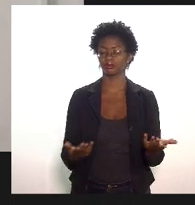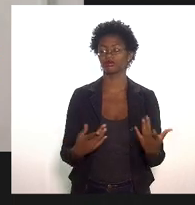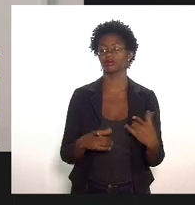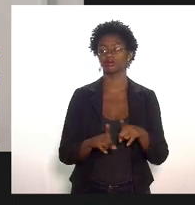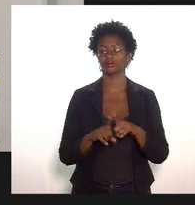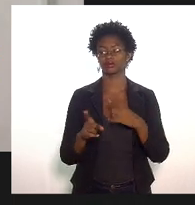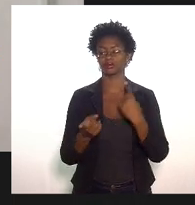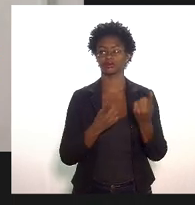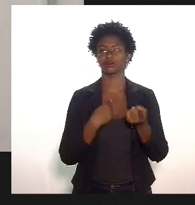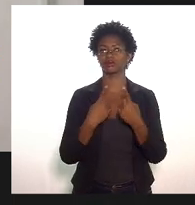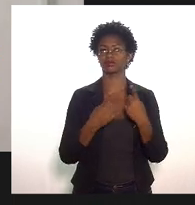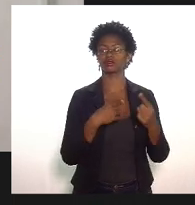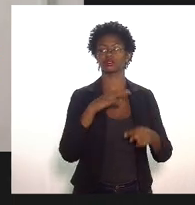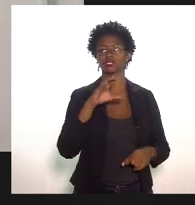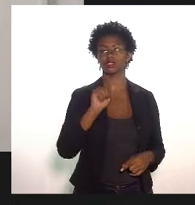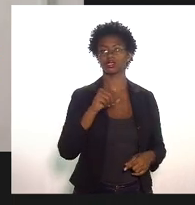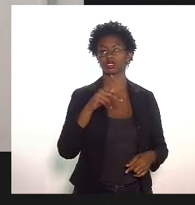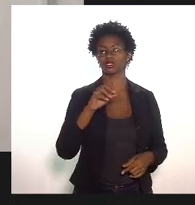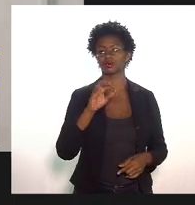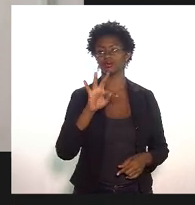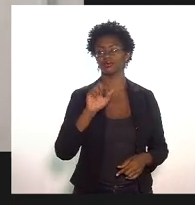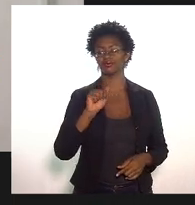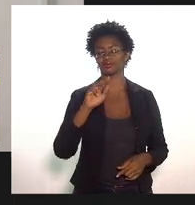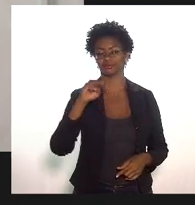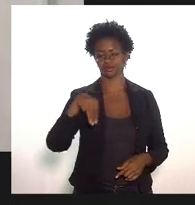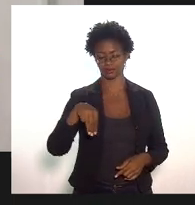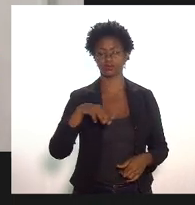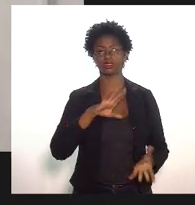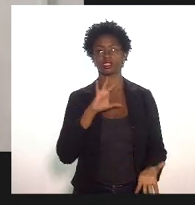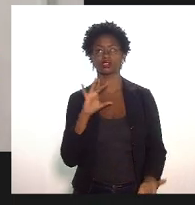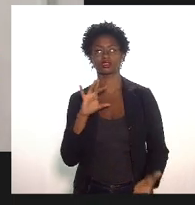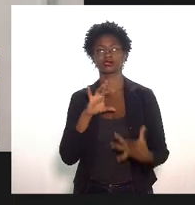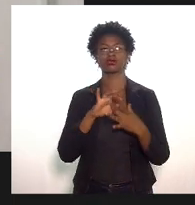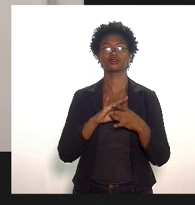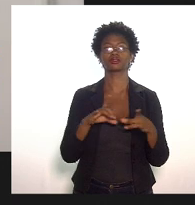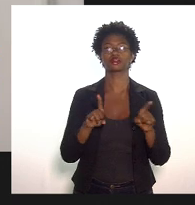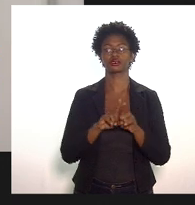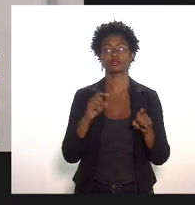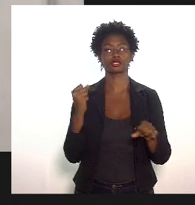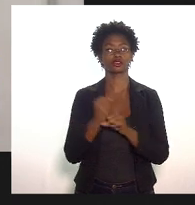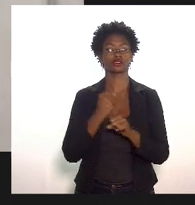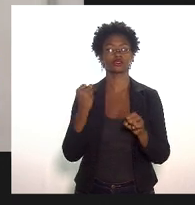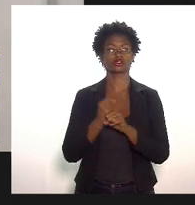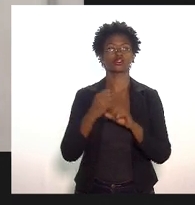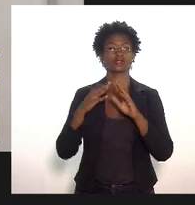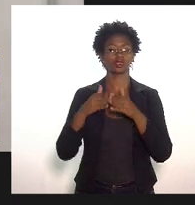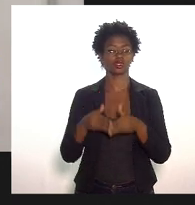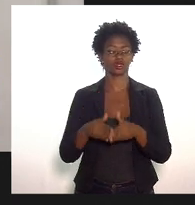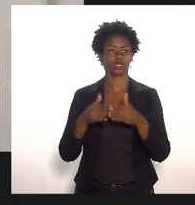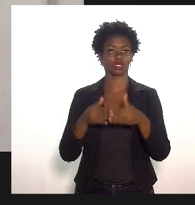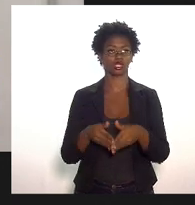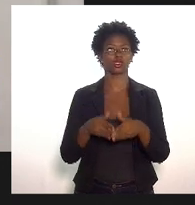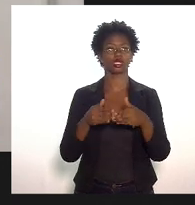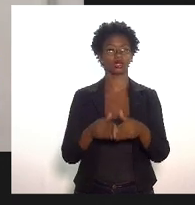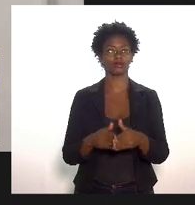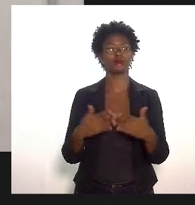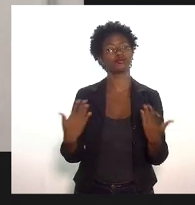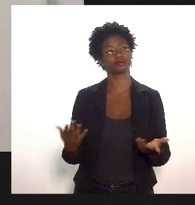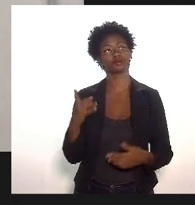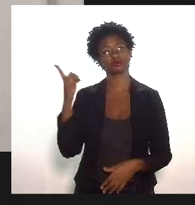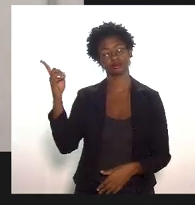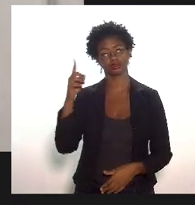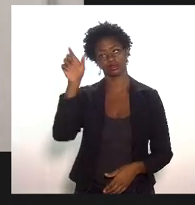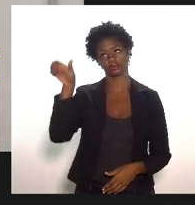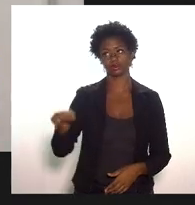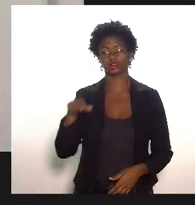de cabotagem, ele tem uma ligação muito grande com a construção naval, né? E o senador, não é?